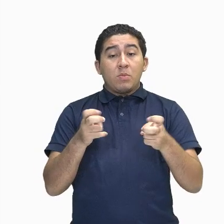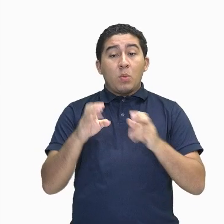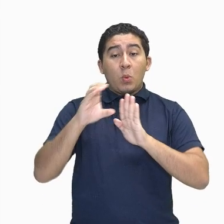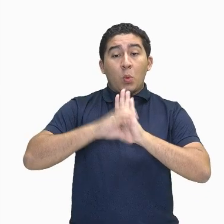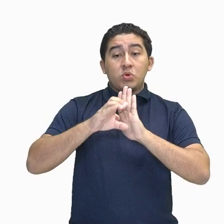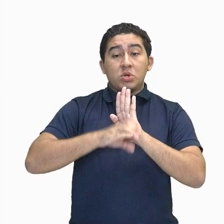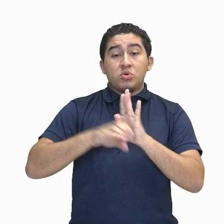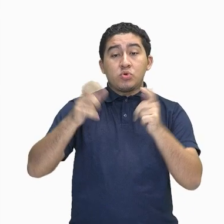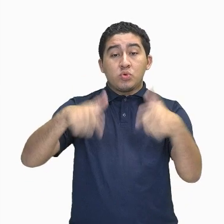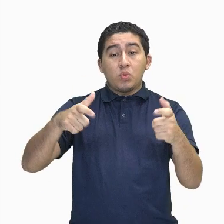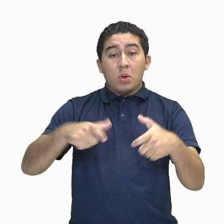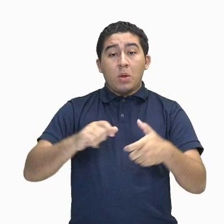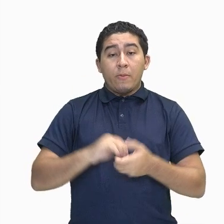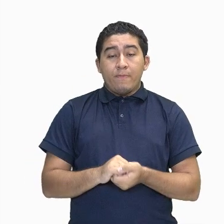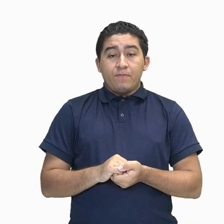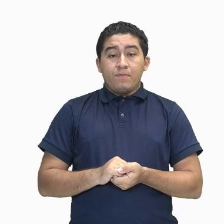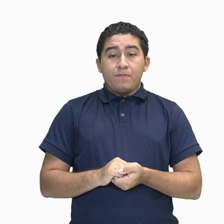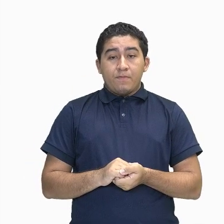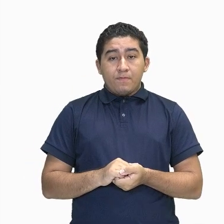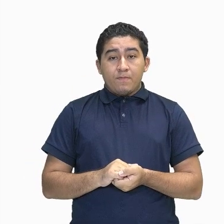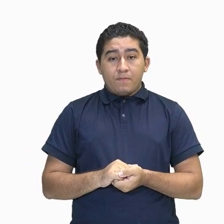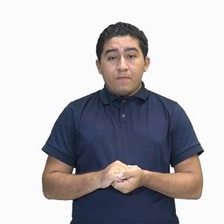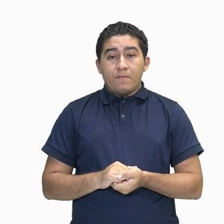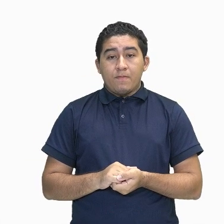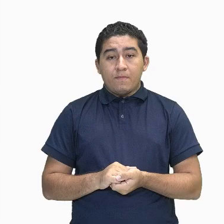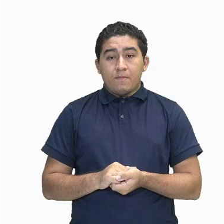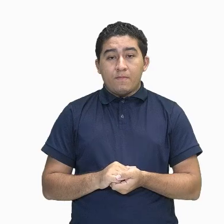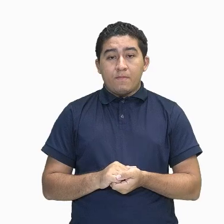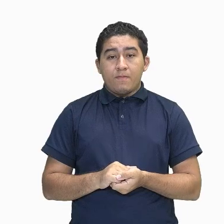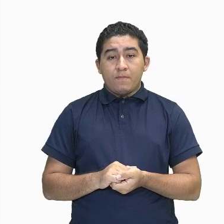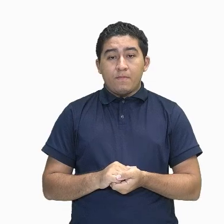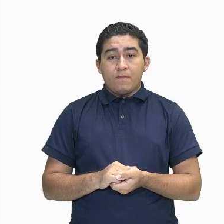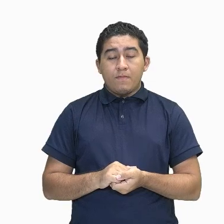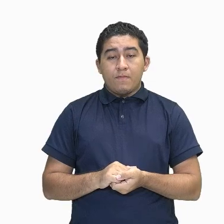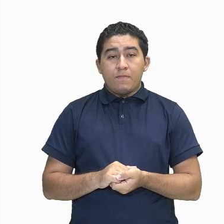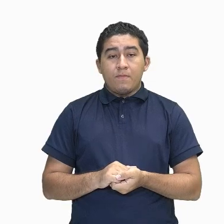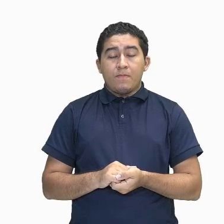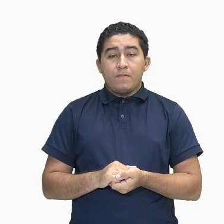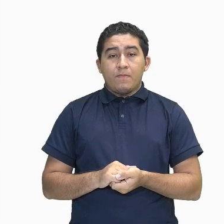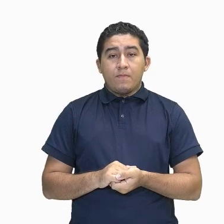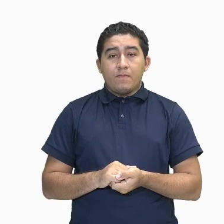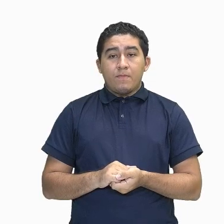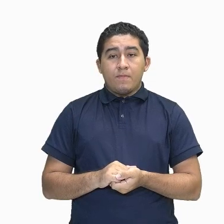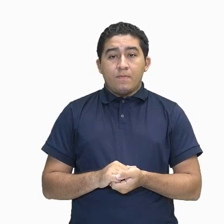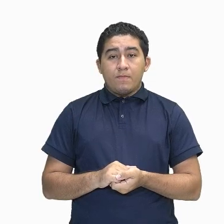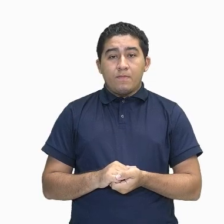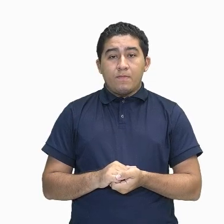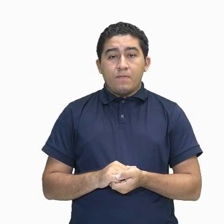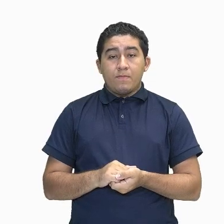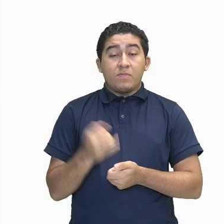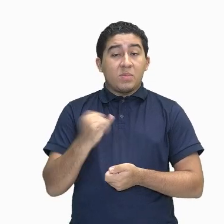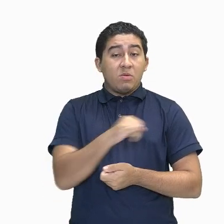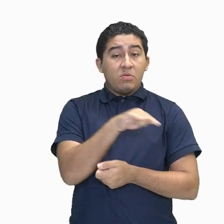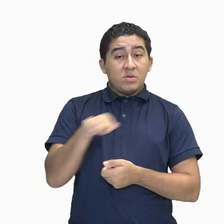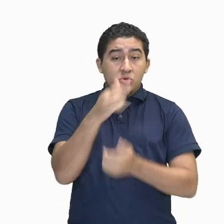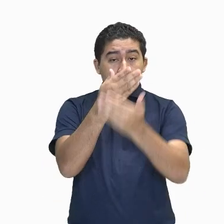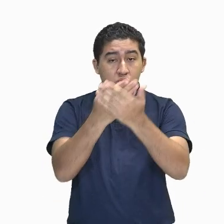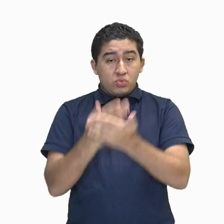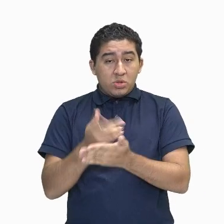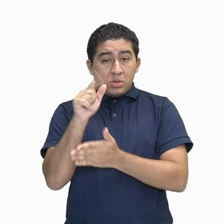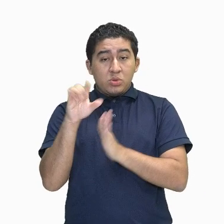vocês ouvirem falar sobre esse conceito, né? A gente sempre fala sobre o conceito de lugar